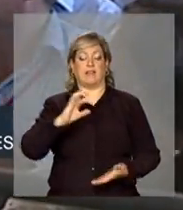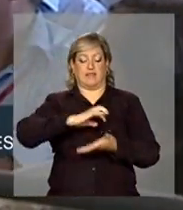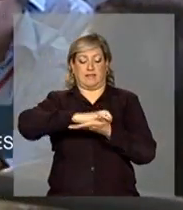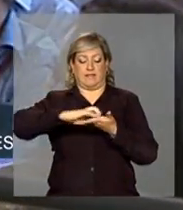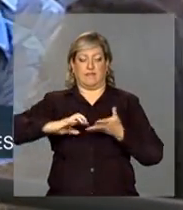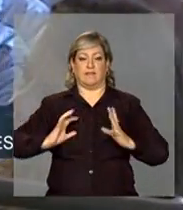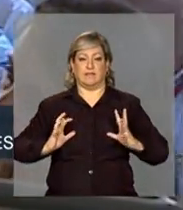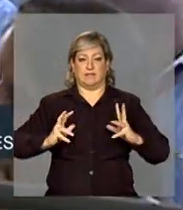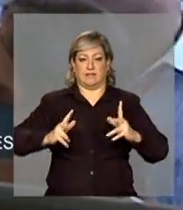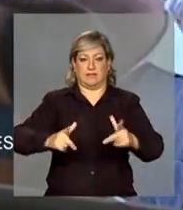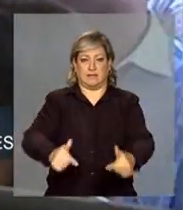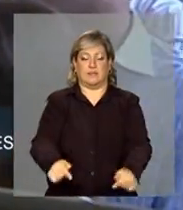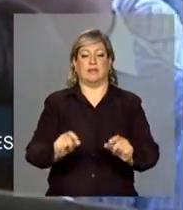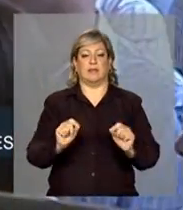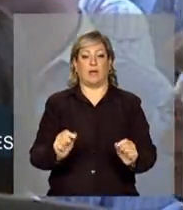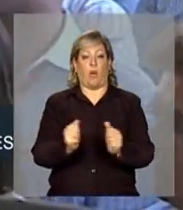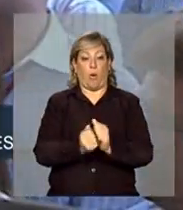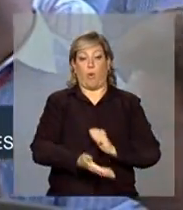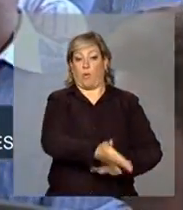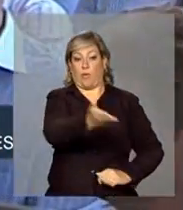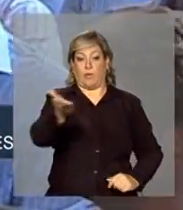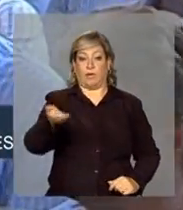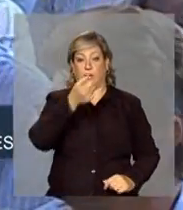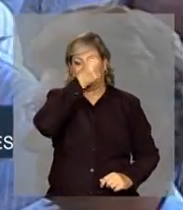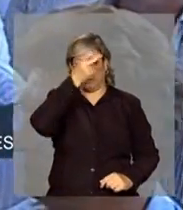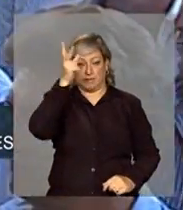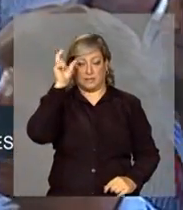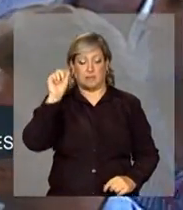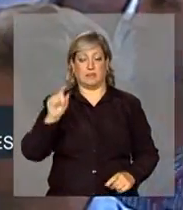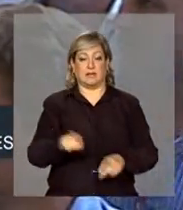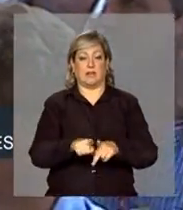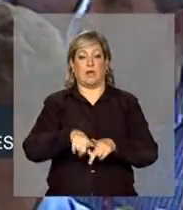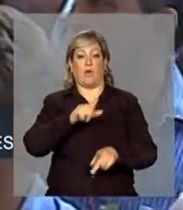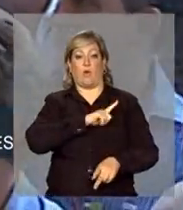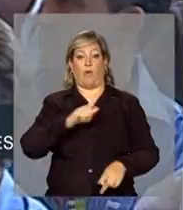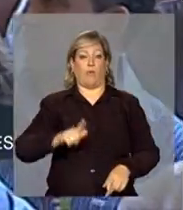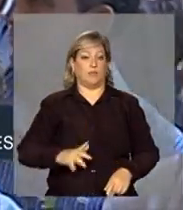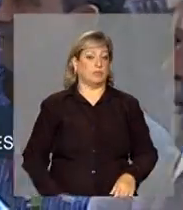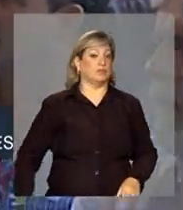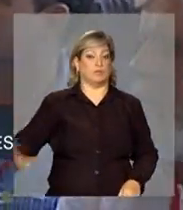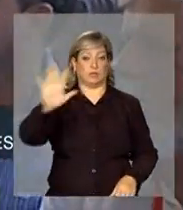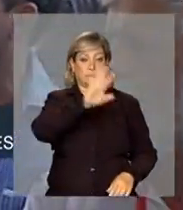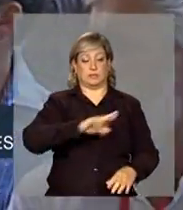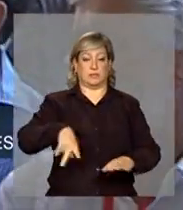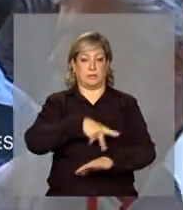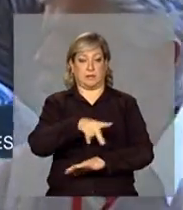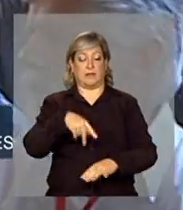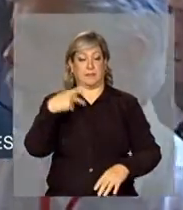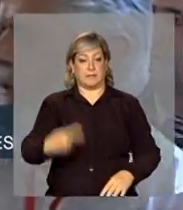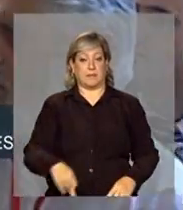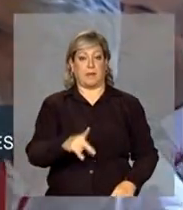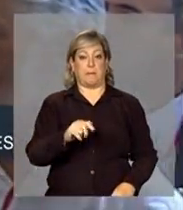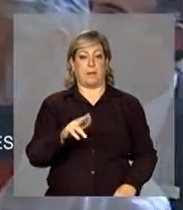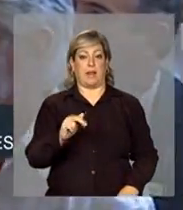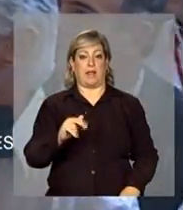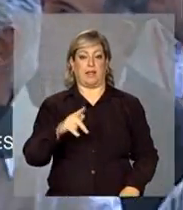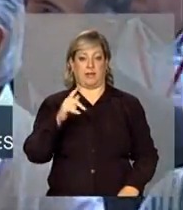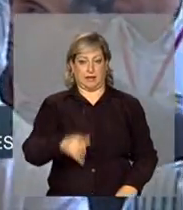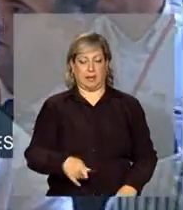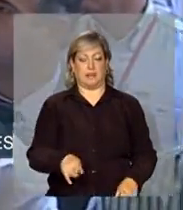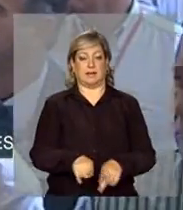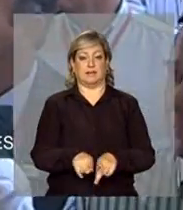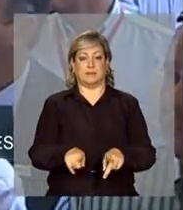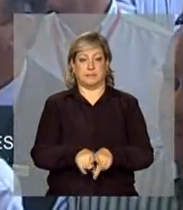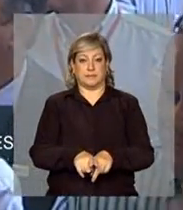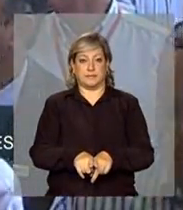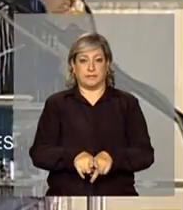retroescavadeiras, é com eles, com os governadores do país, aqui o governador do Paraná, e